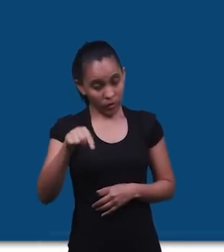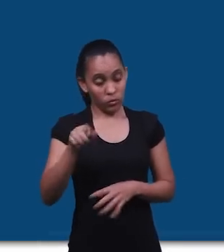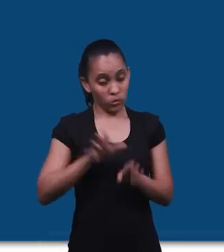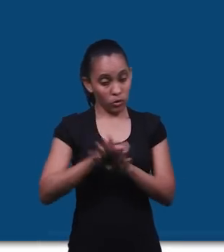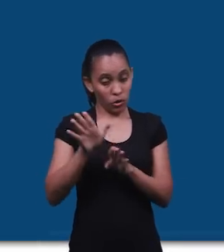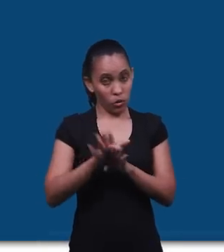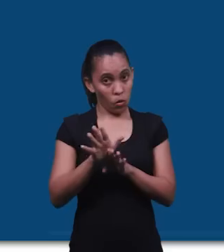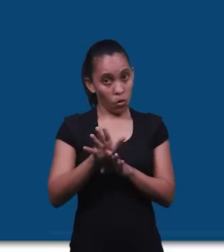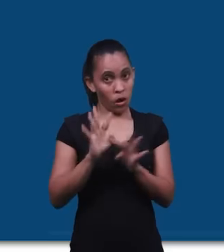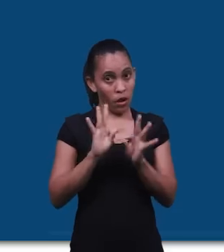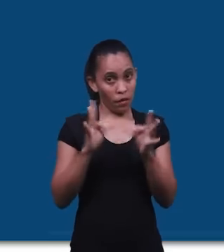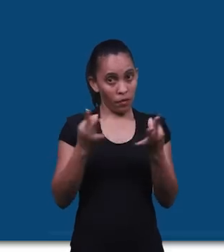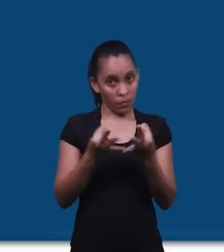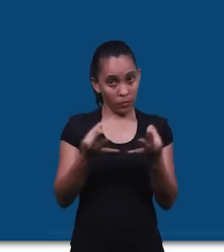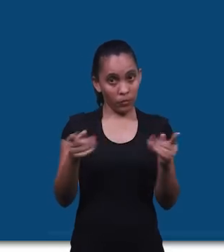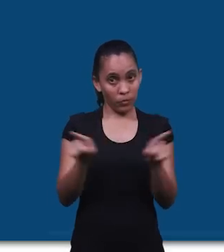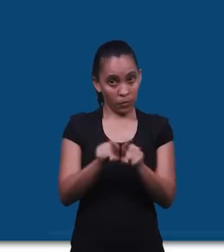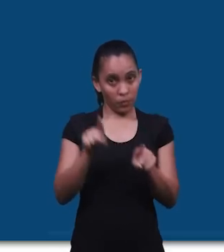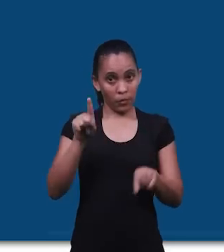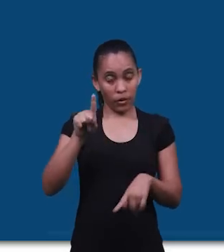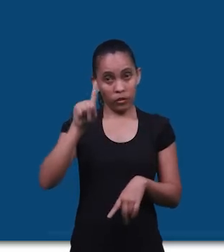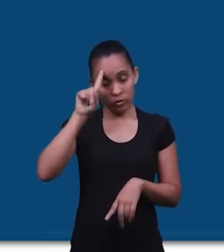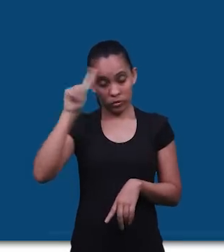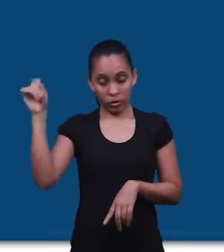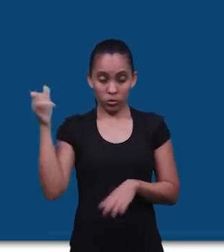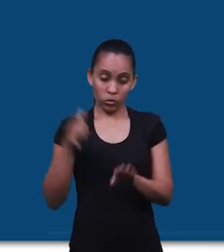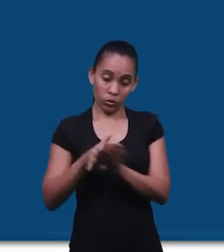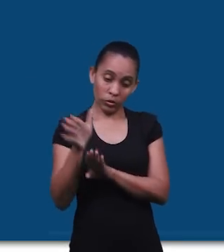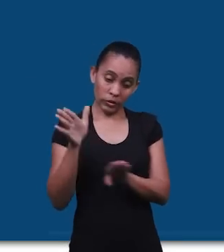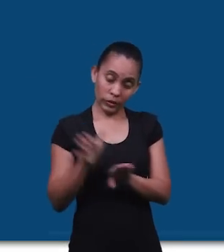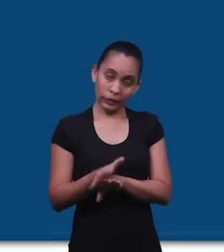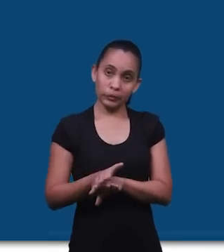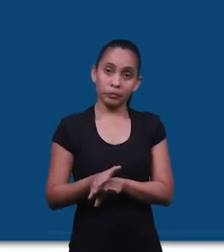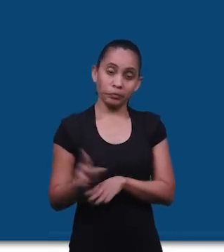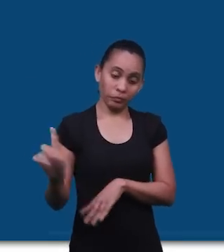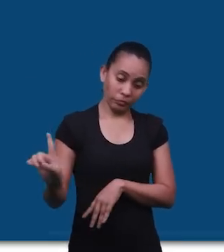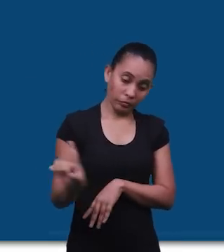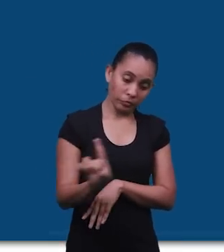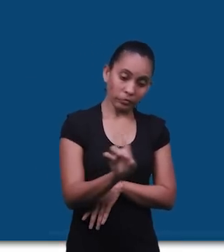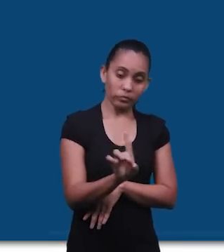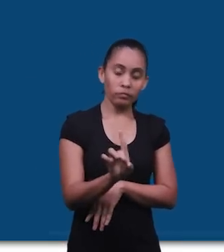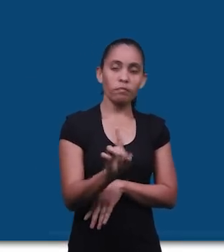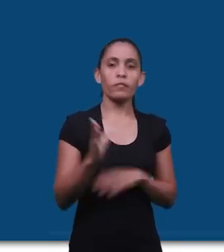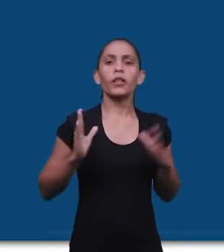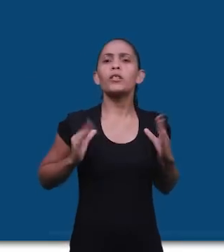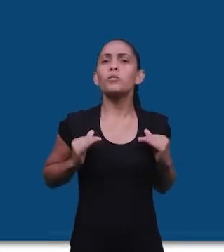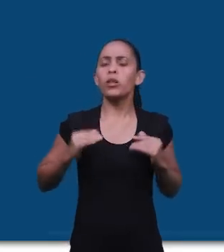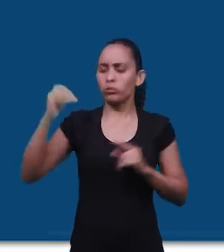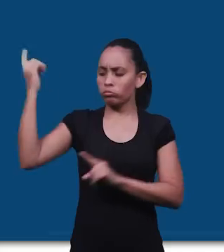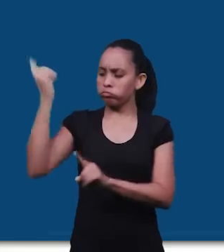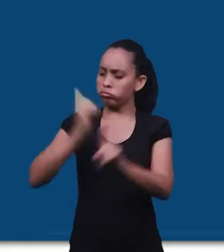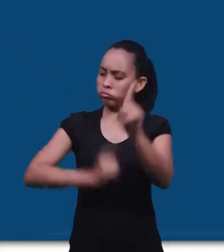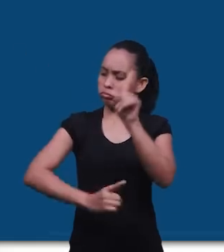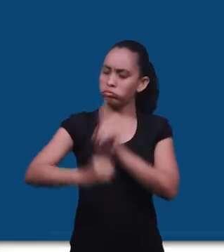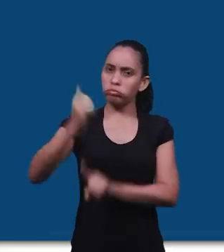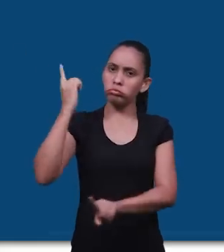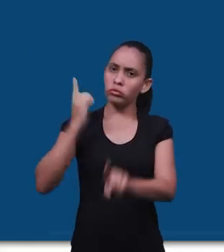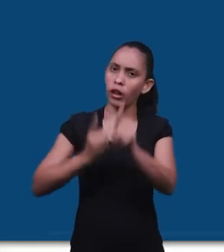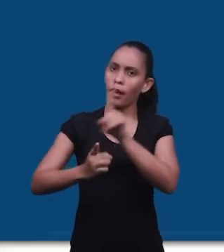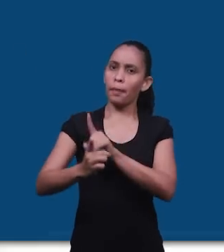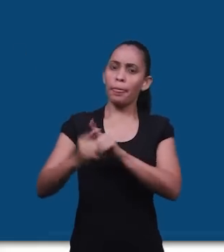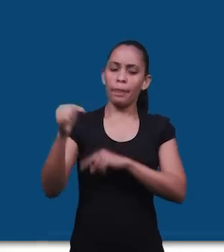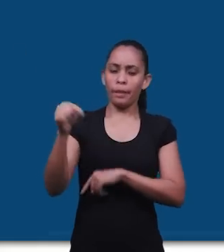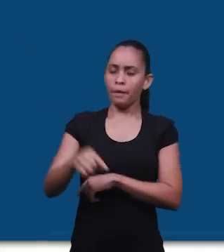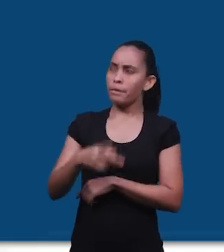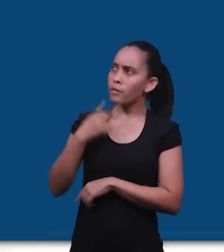Deus. Ele viu uma escada que era posta na terra, cujo topo chegava nos céus, e os anjos de Deus subiam e desciam por ela. E